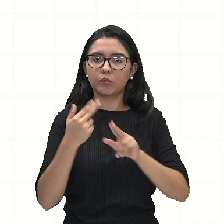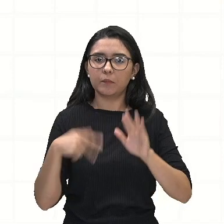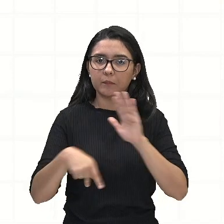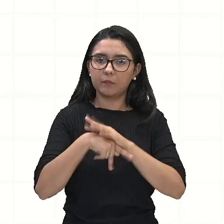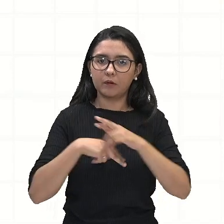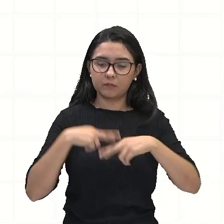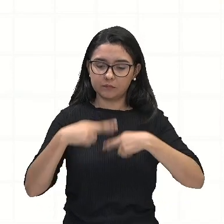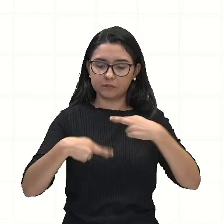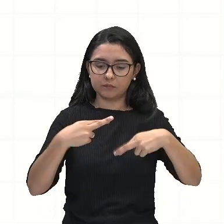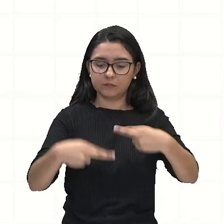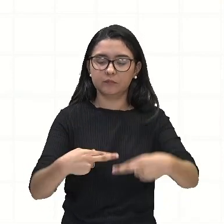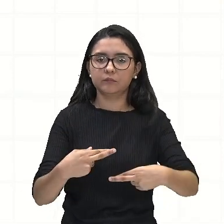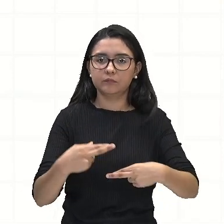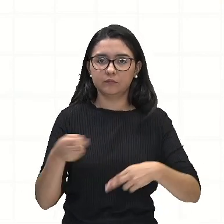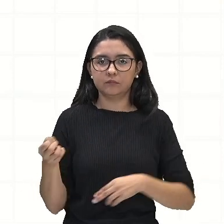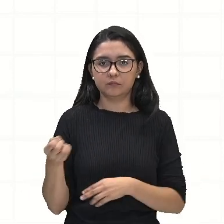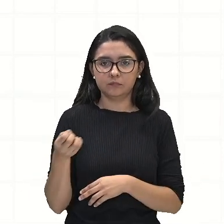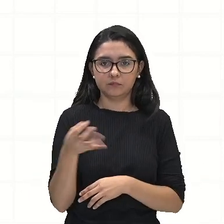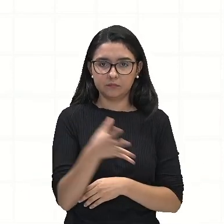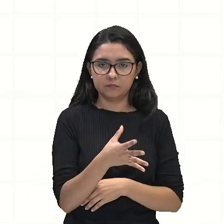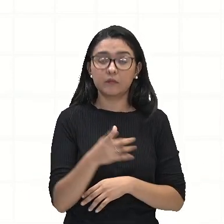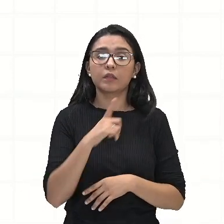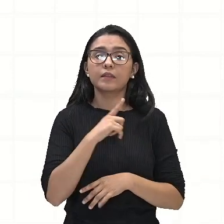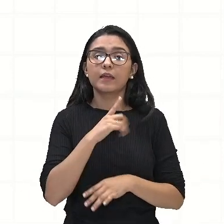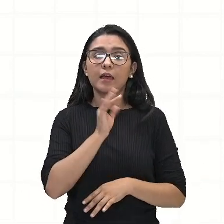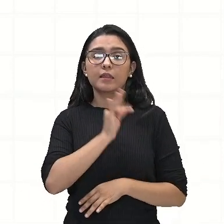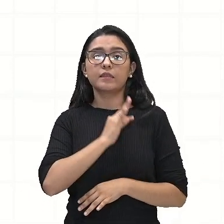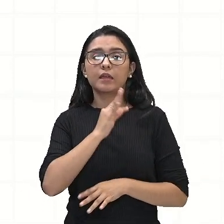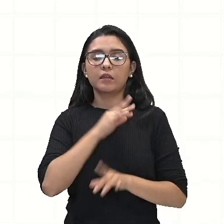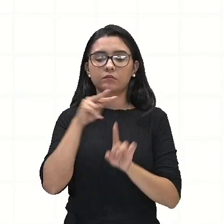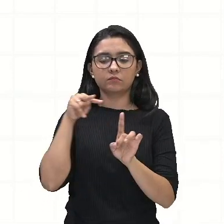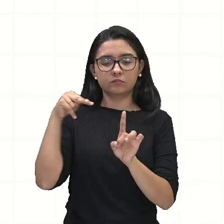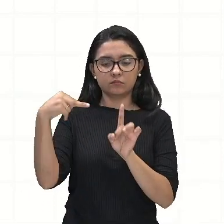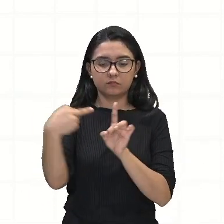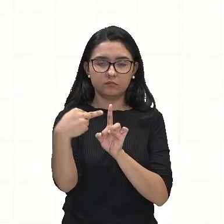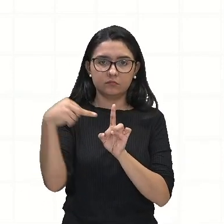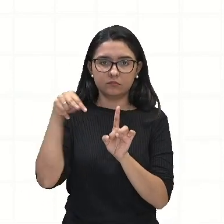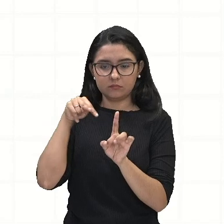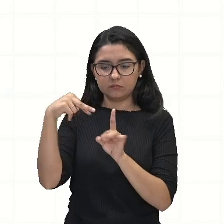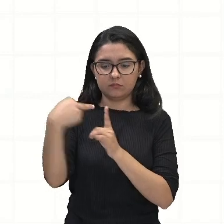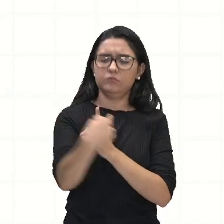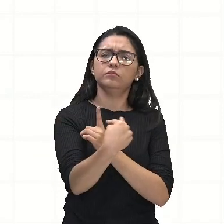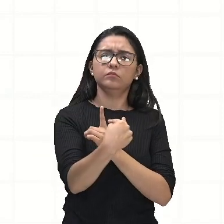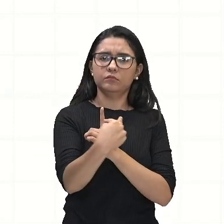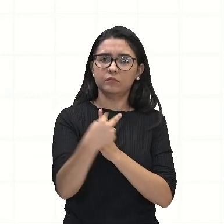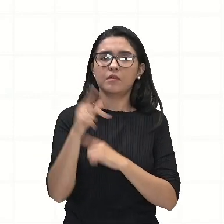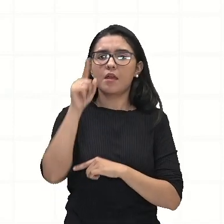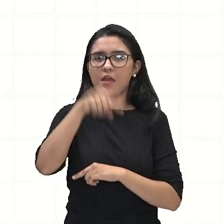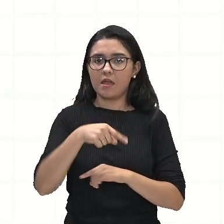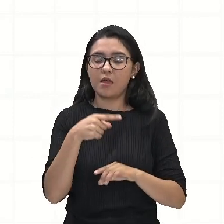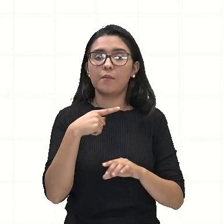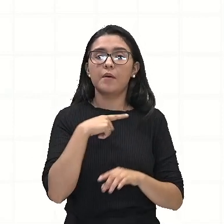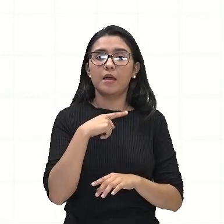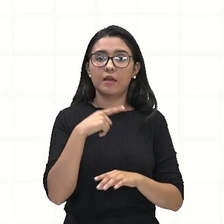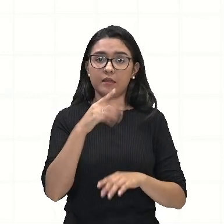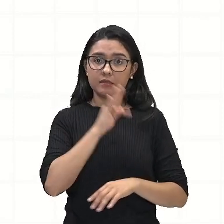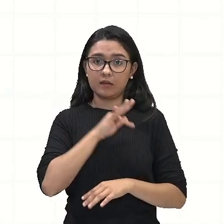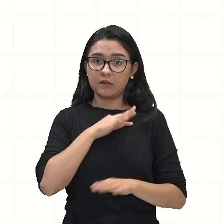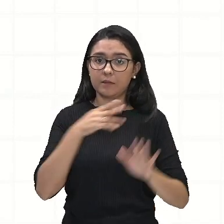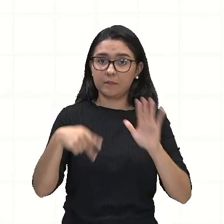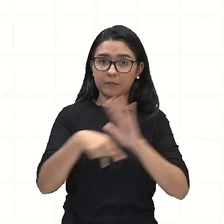a técnica de perspectiva, que é justamente uma das técnicas adotadas pelos